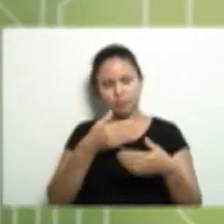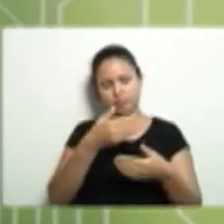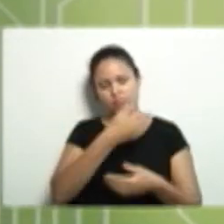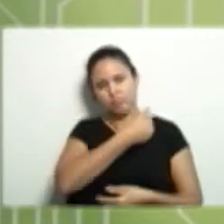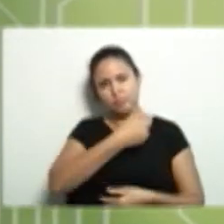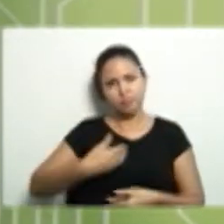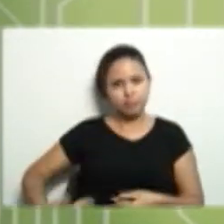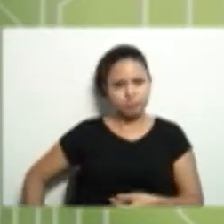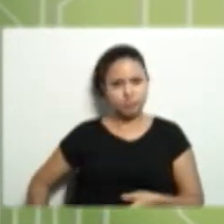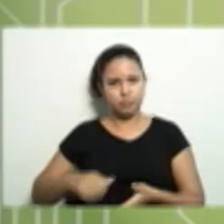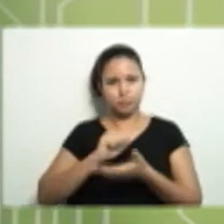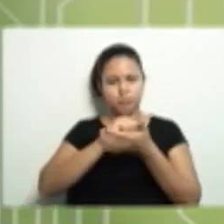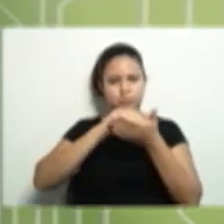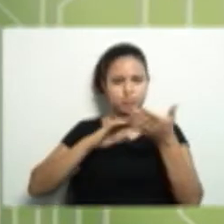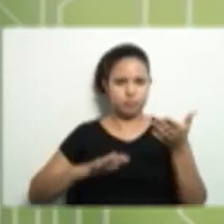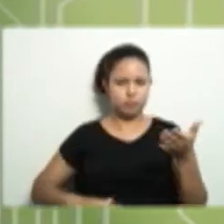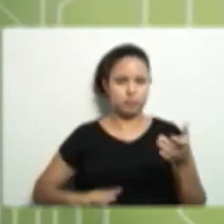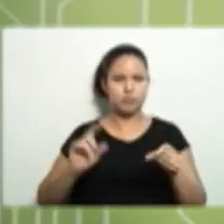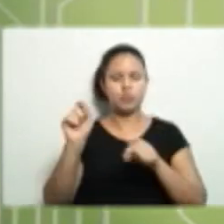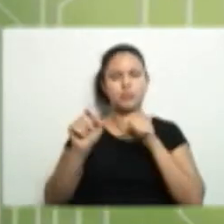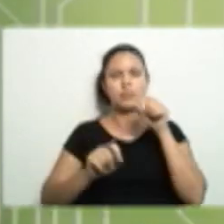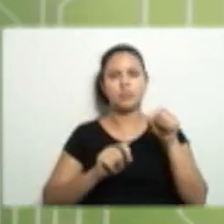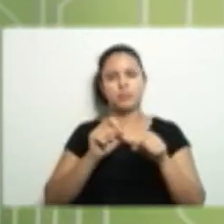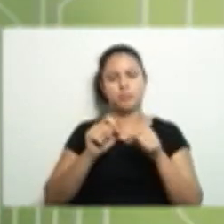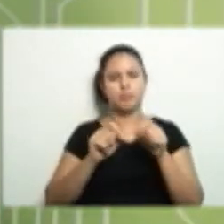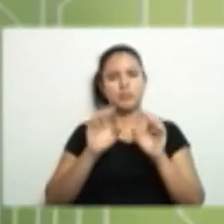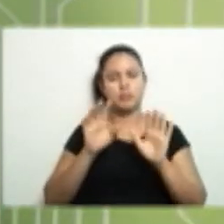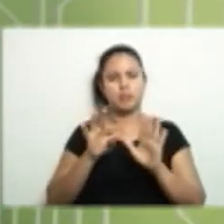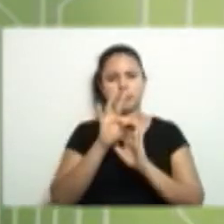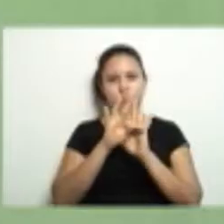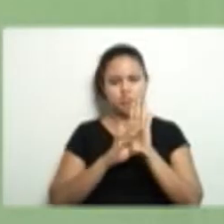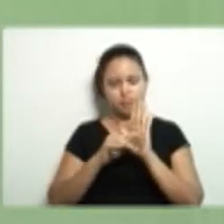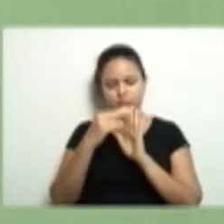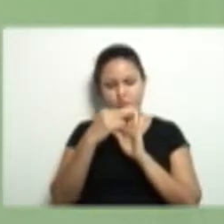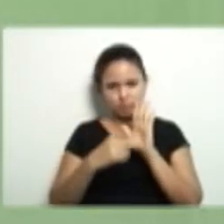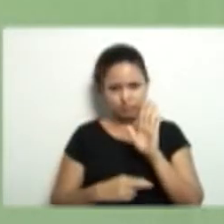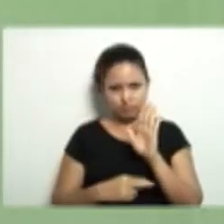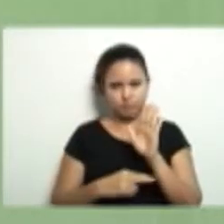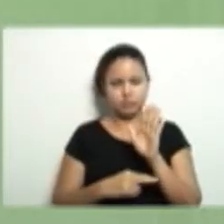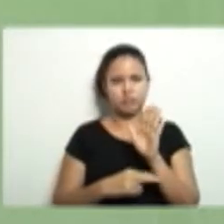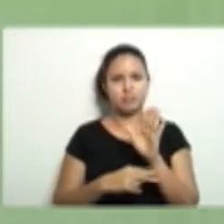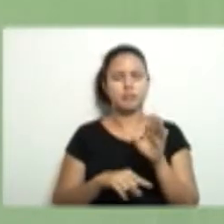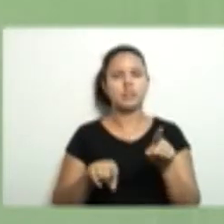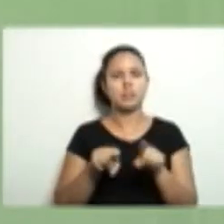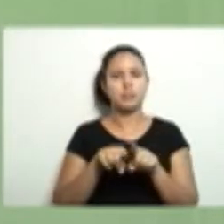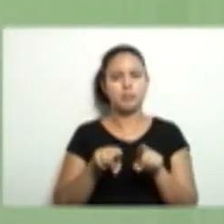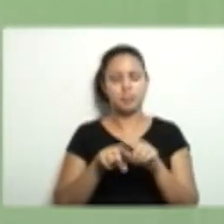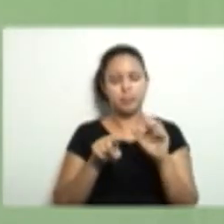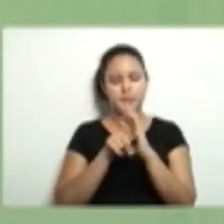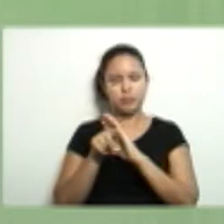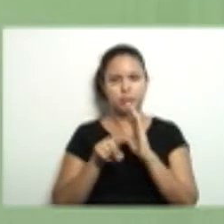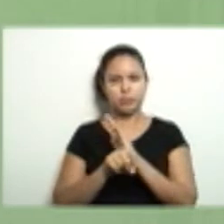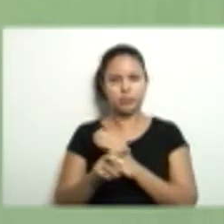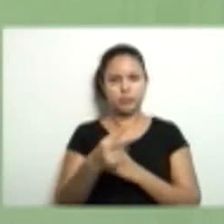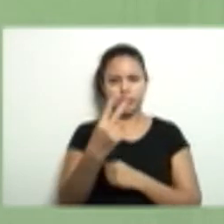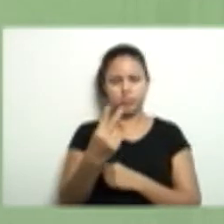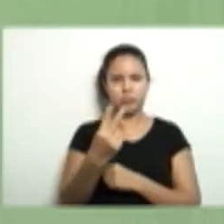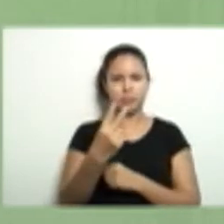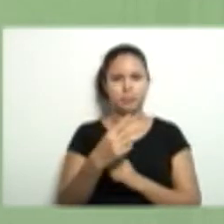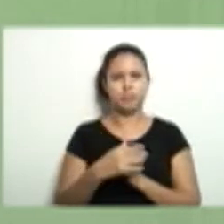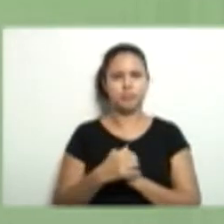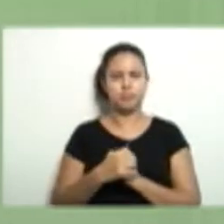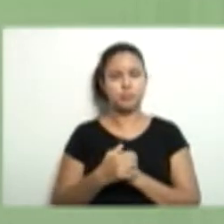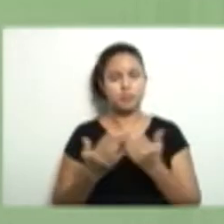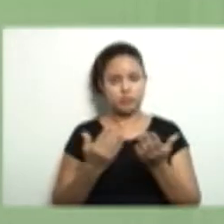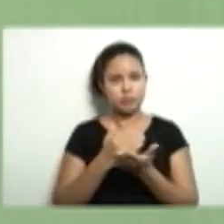Na atividade de sala de hoje, nós fizemos a leitura de um texto e nós tivemos duas perguntas a respeito deste texto.